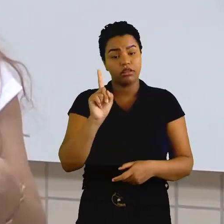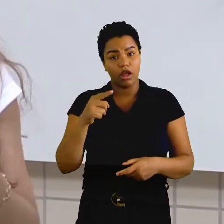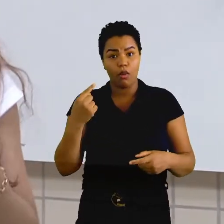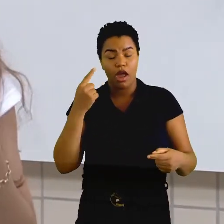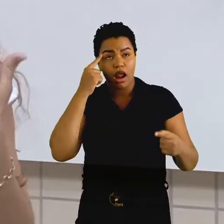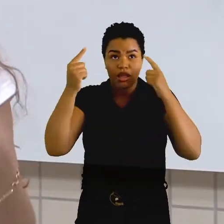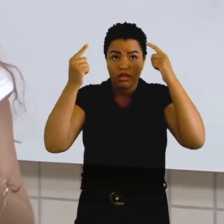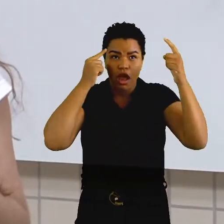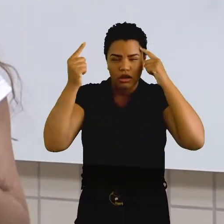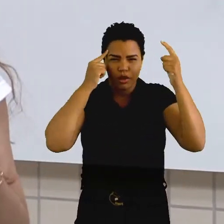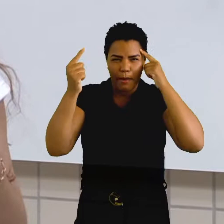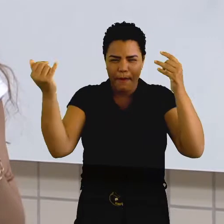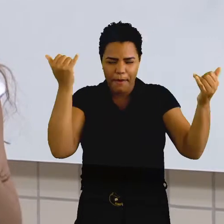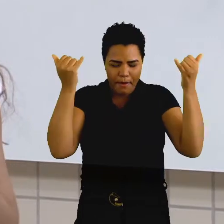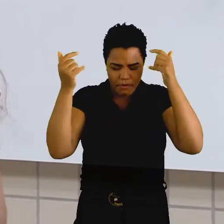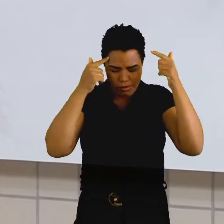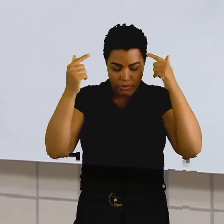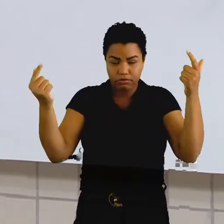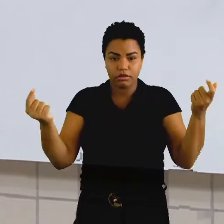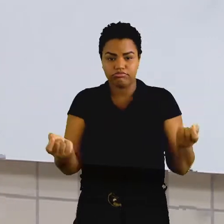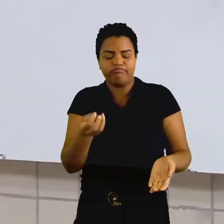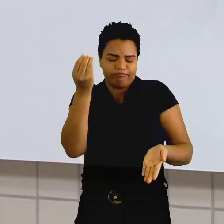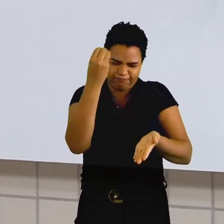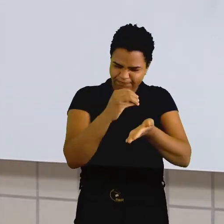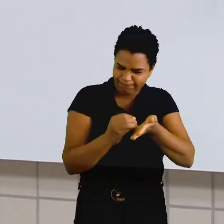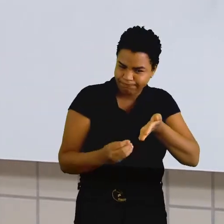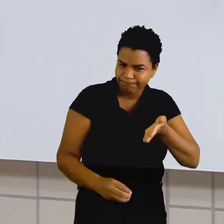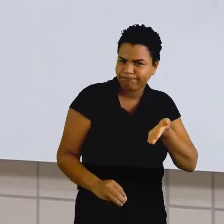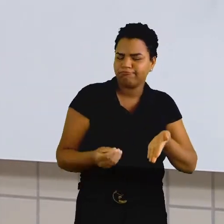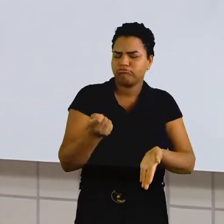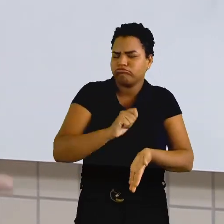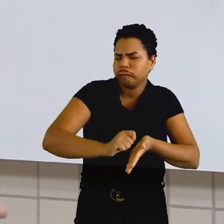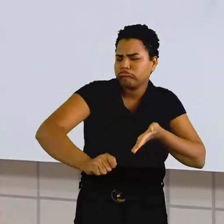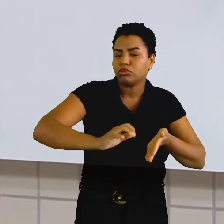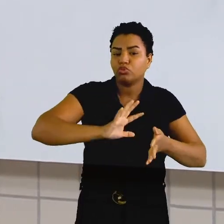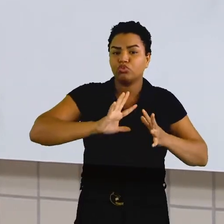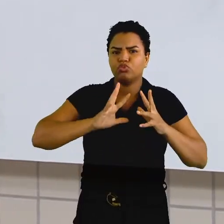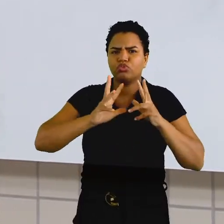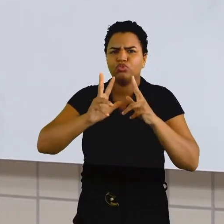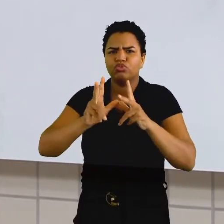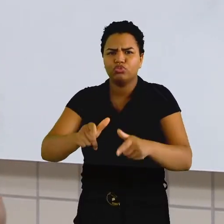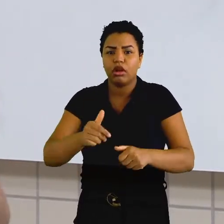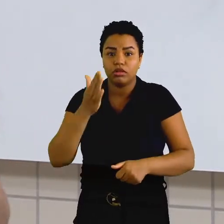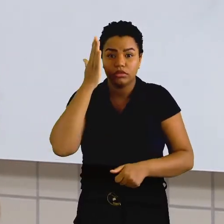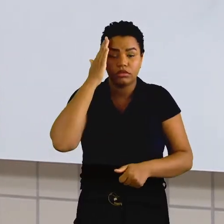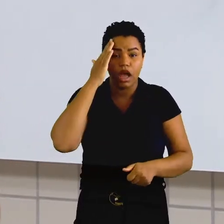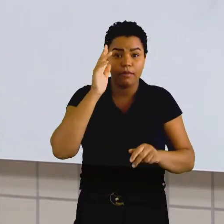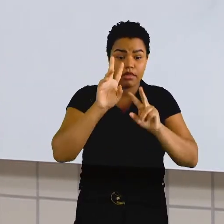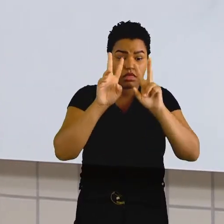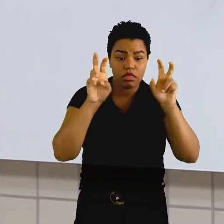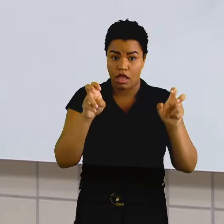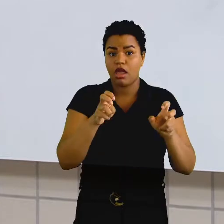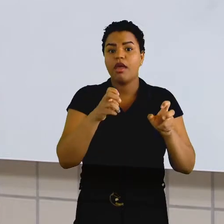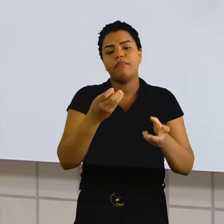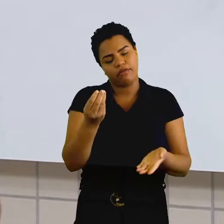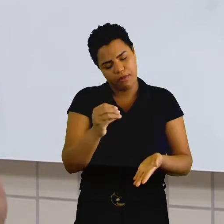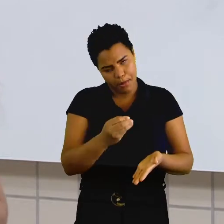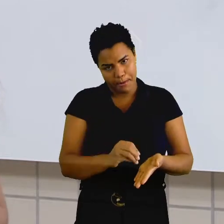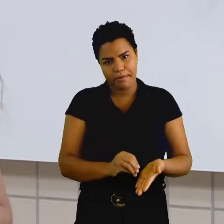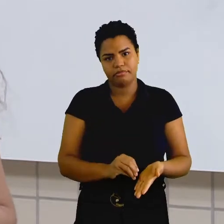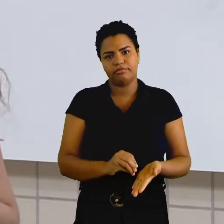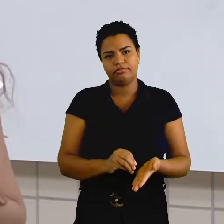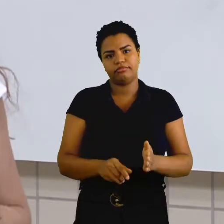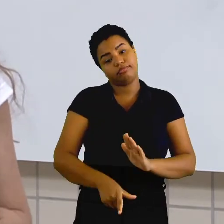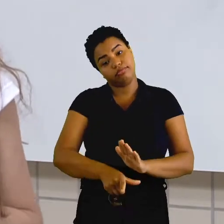vão surgindo e você vai escrevendo, anotando tudo o que você sabe sobre um determinado assunto. Como nós falamos anteriormente, no